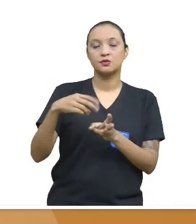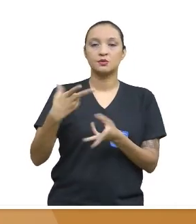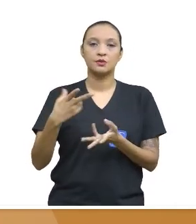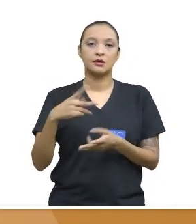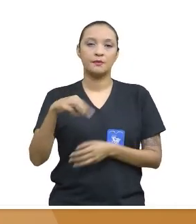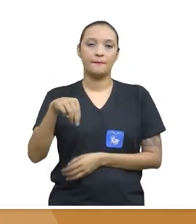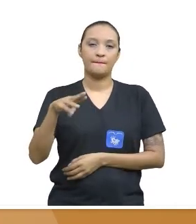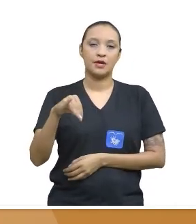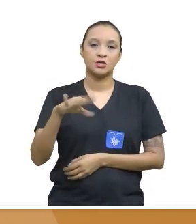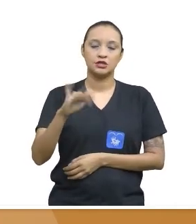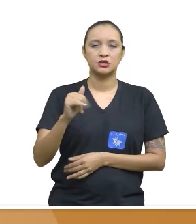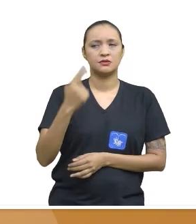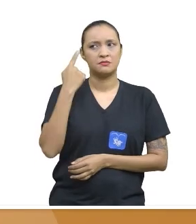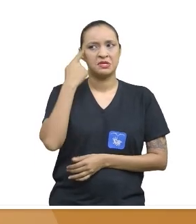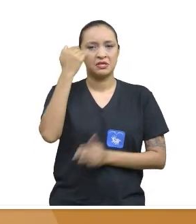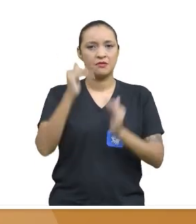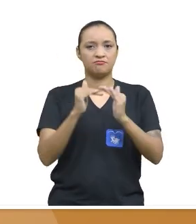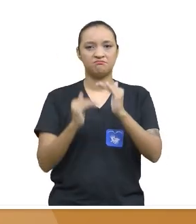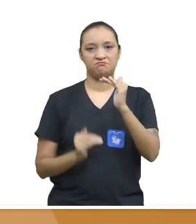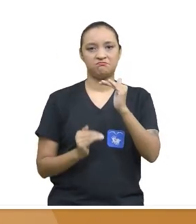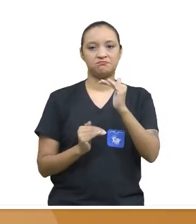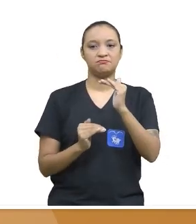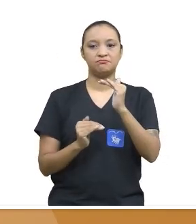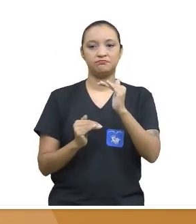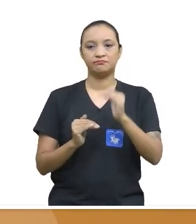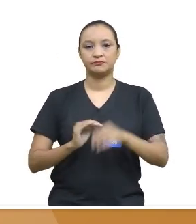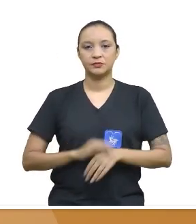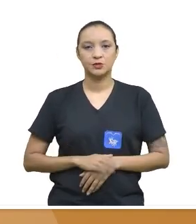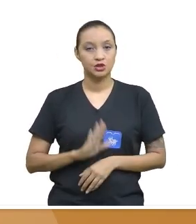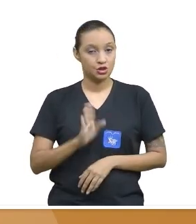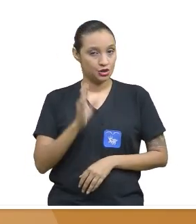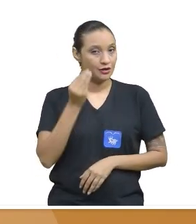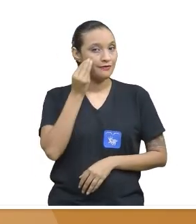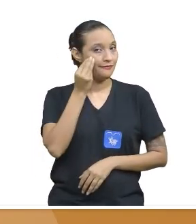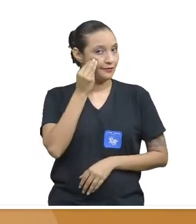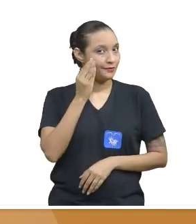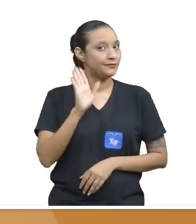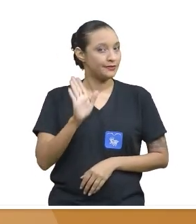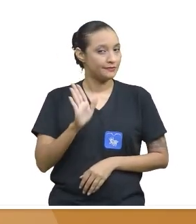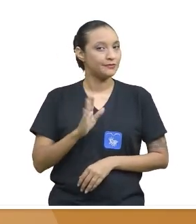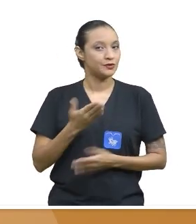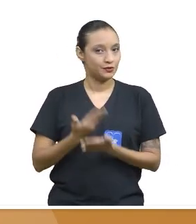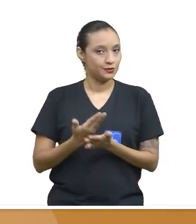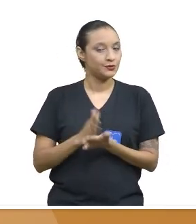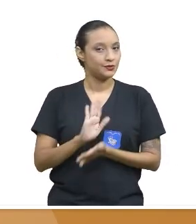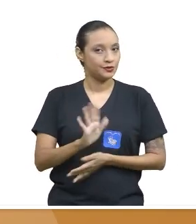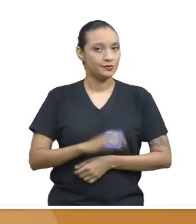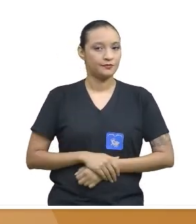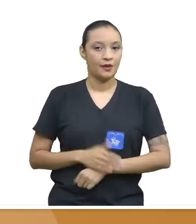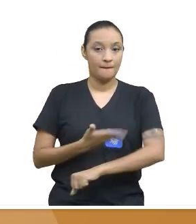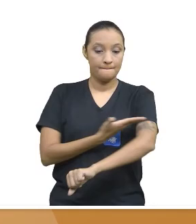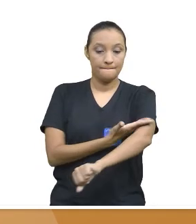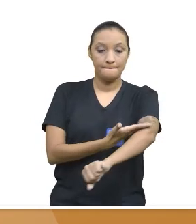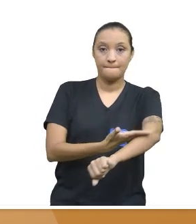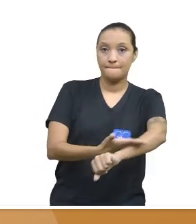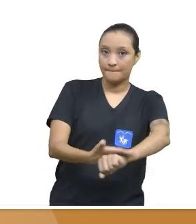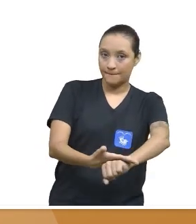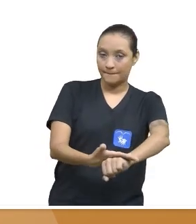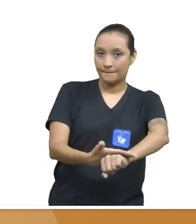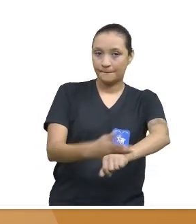considerados inferiores. Será que nós já vimos isso em algum lugar? Brancos são